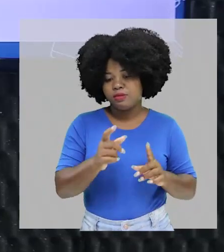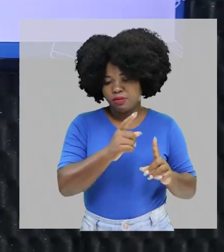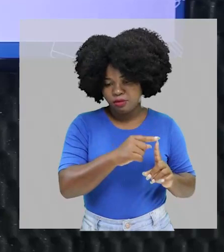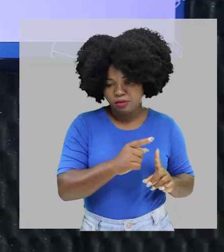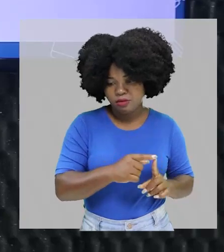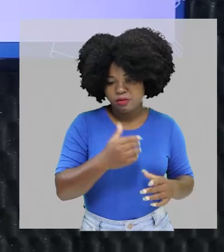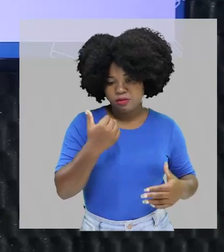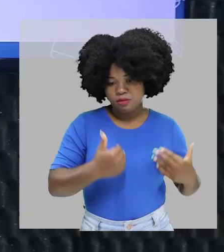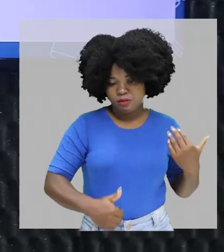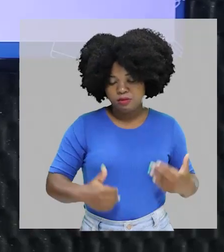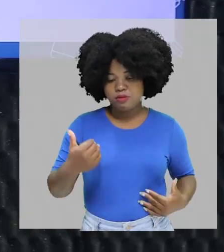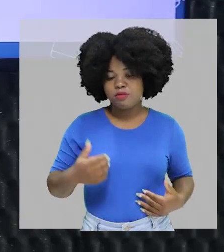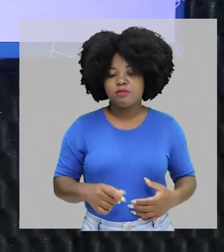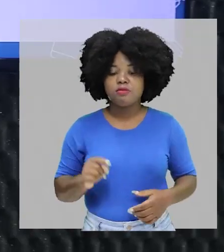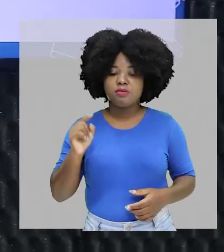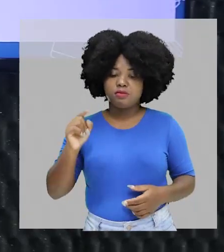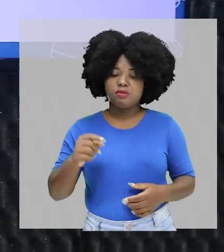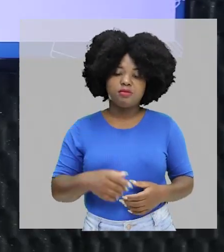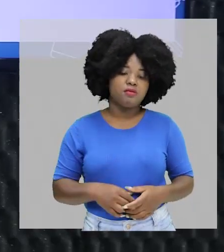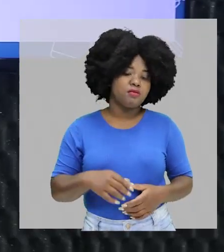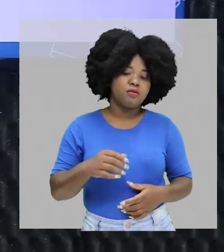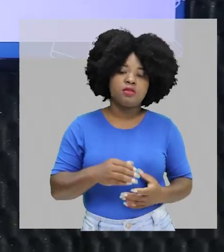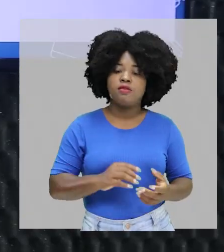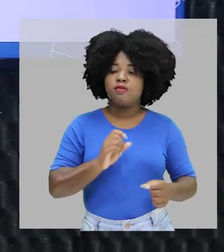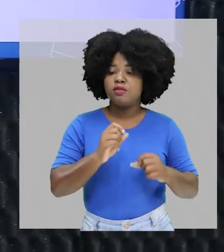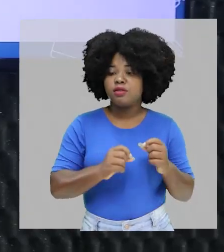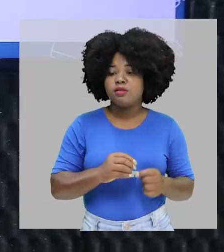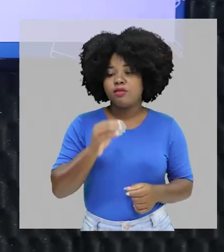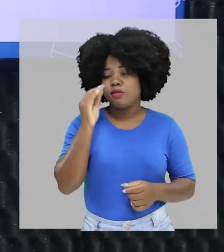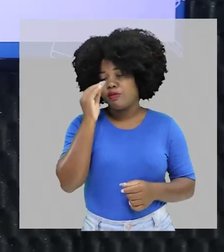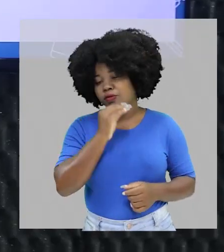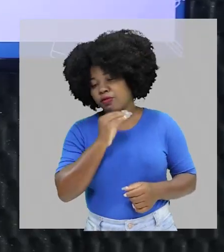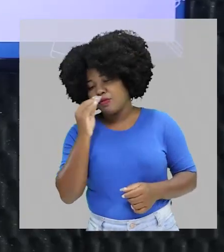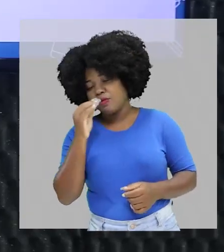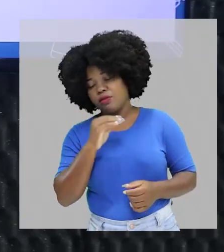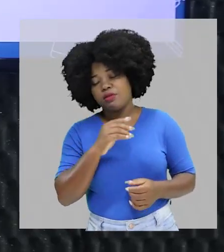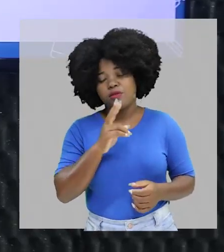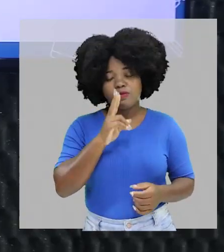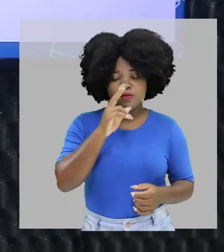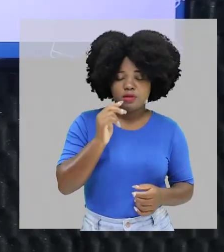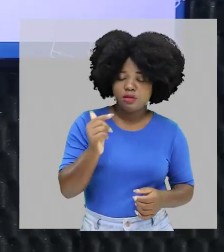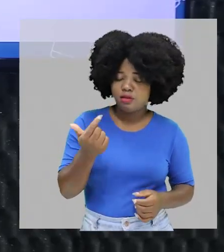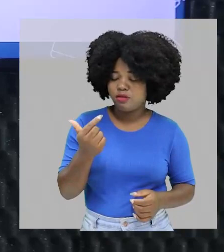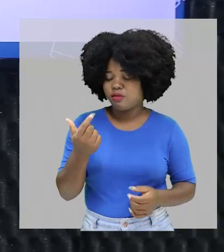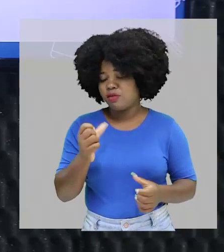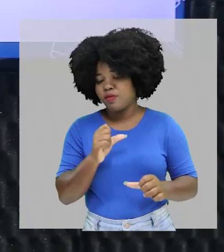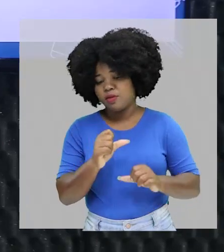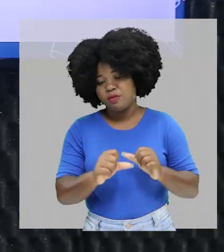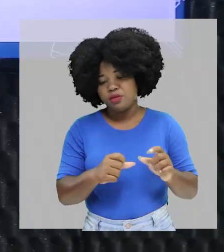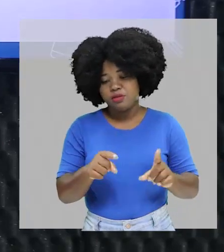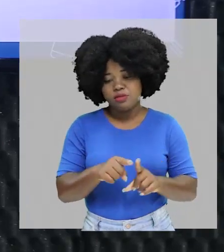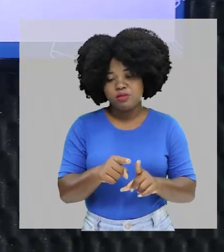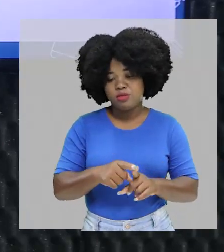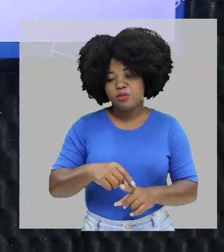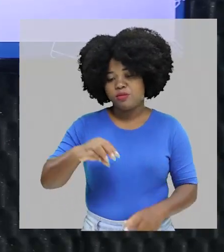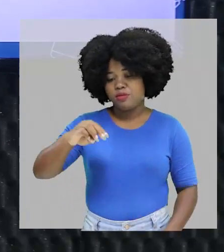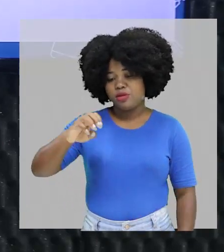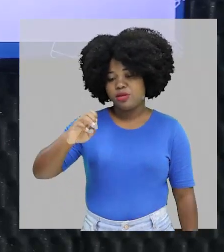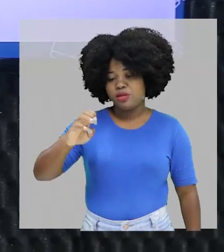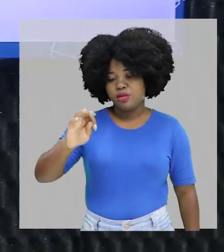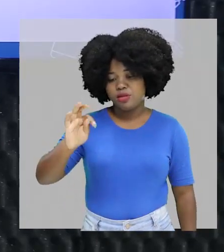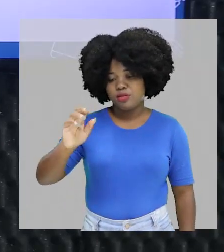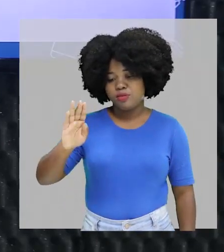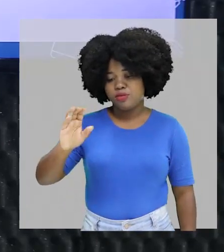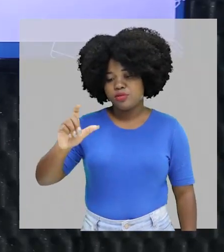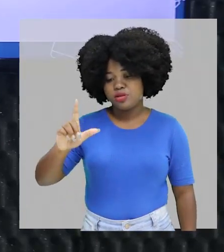Então, você vai realmente ficar extremamente fraco, porque isso vai alterar a questão do metabolismo da pessoa.